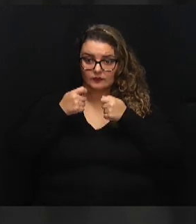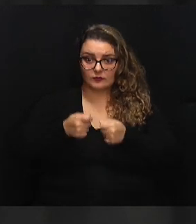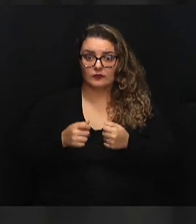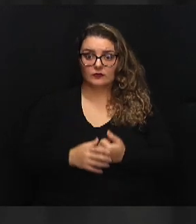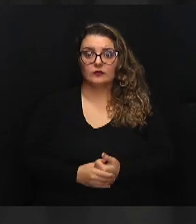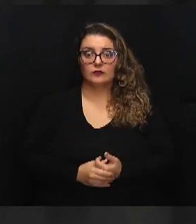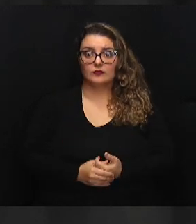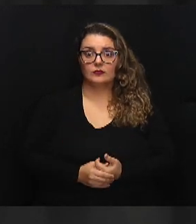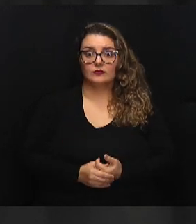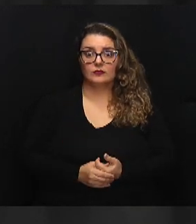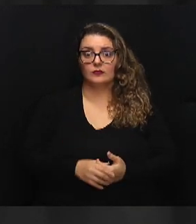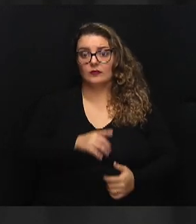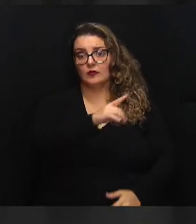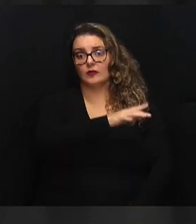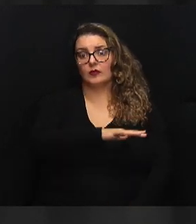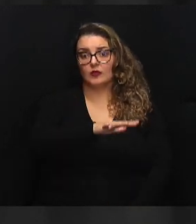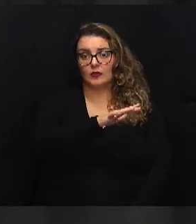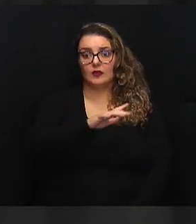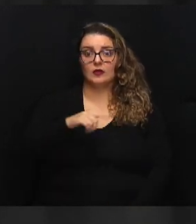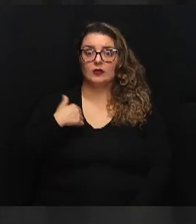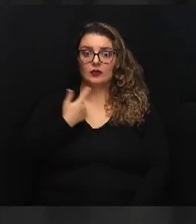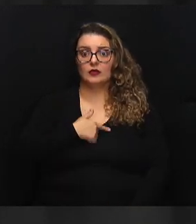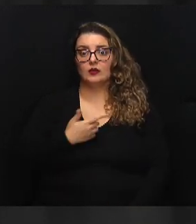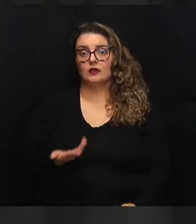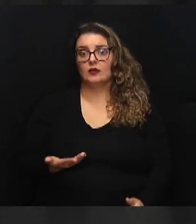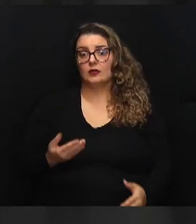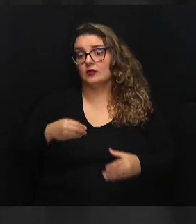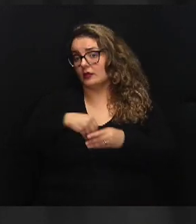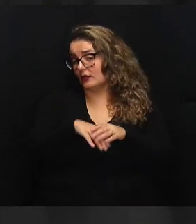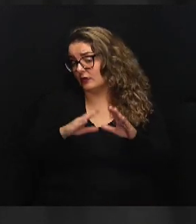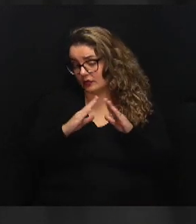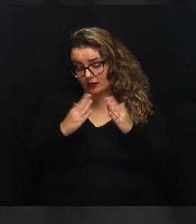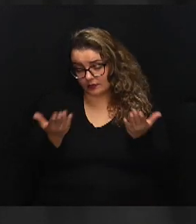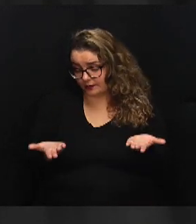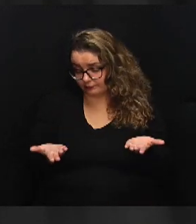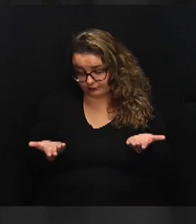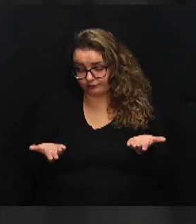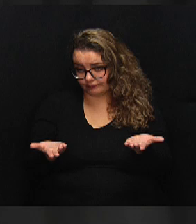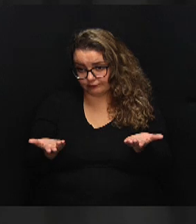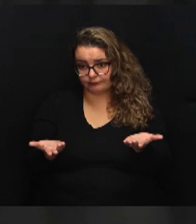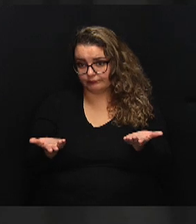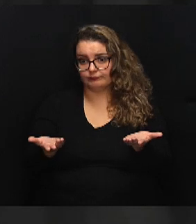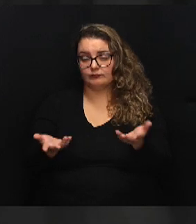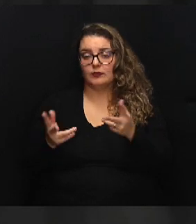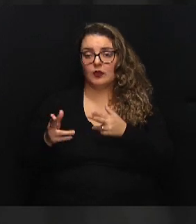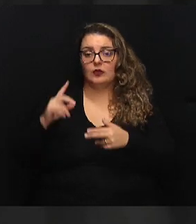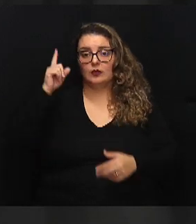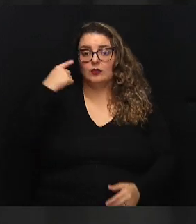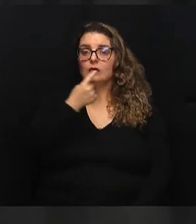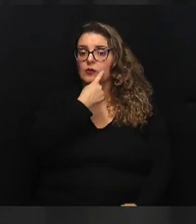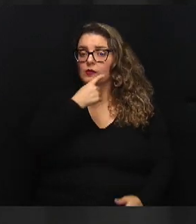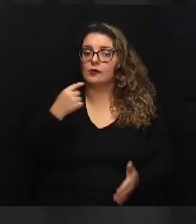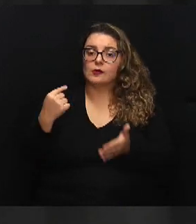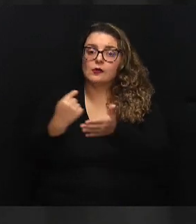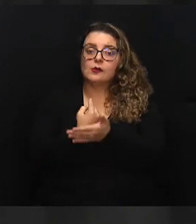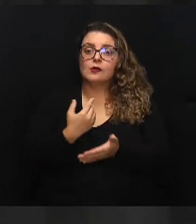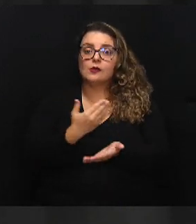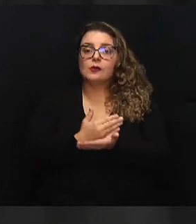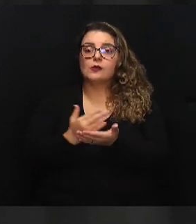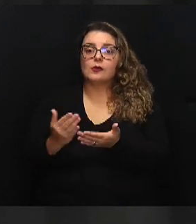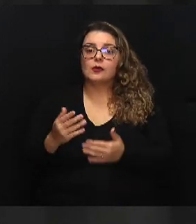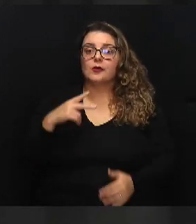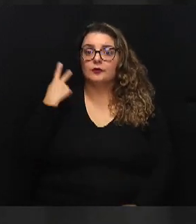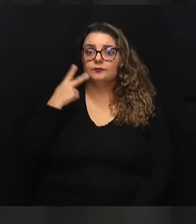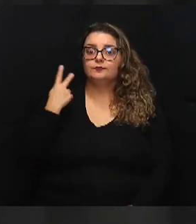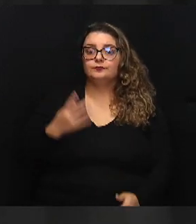fortemente ali no distrito, porque está na porta da nossa casa. Sim. Mas eu, como a Mirna fez a pergunta, eu iniciei na